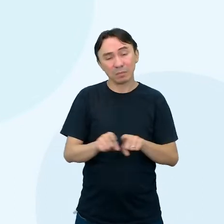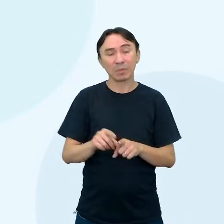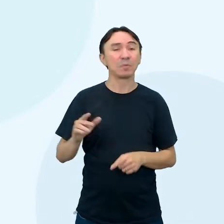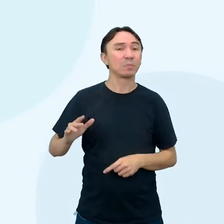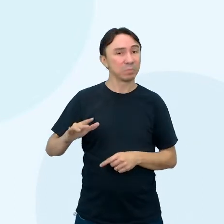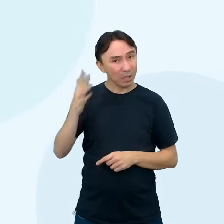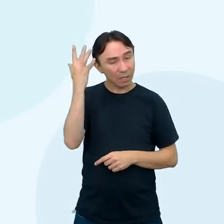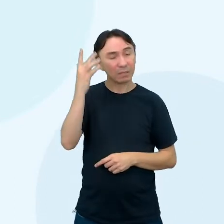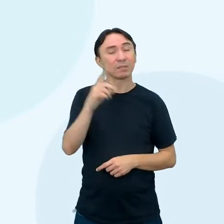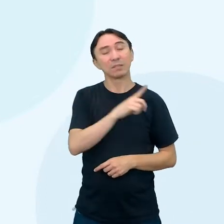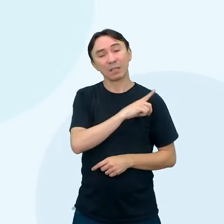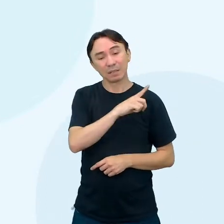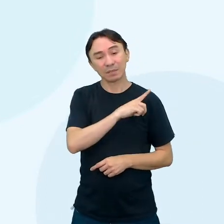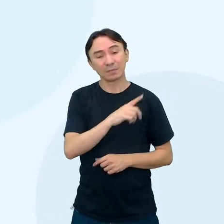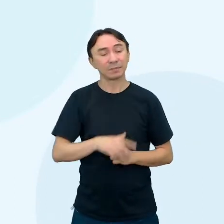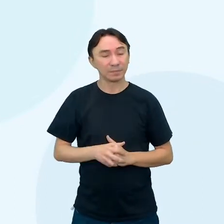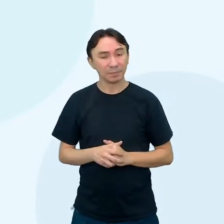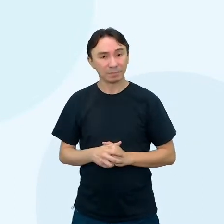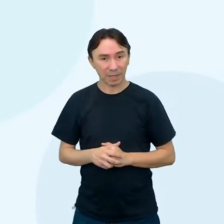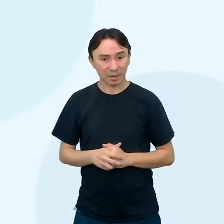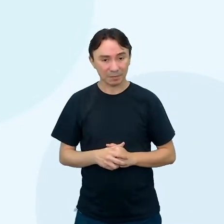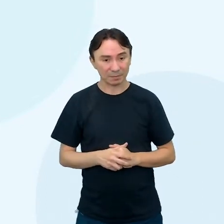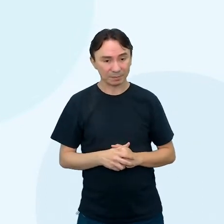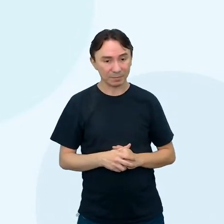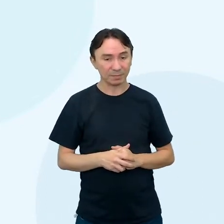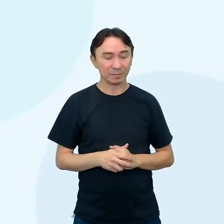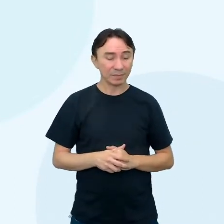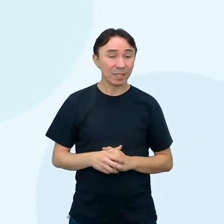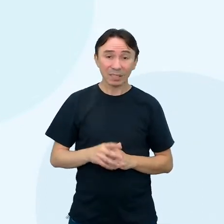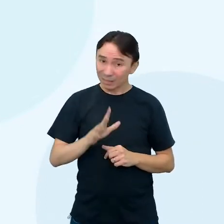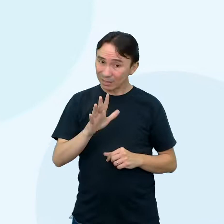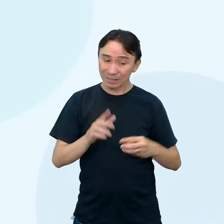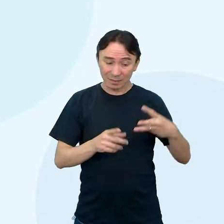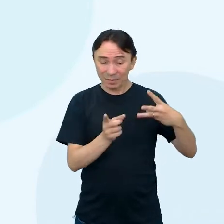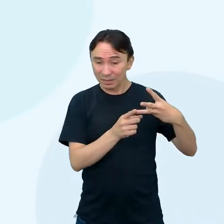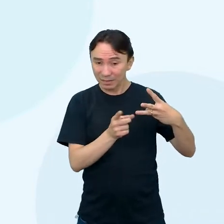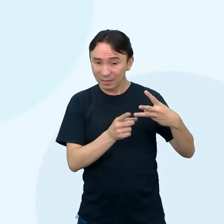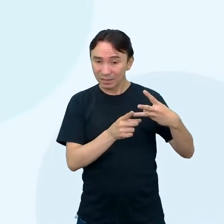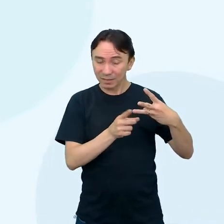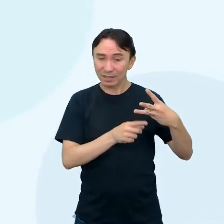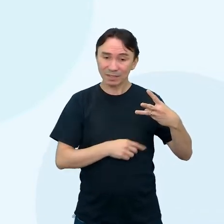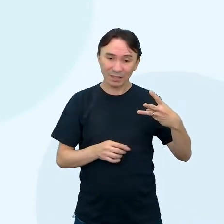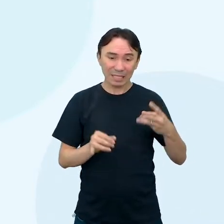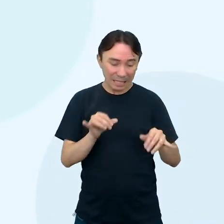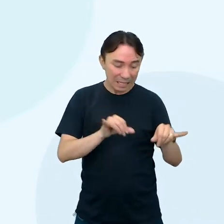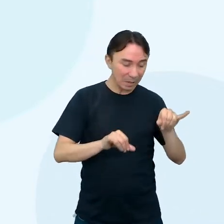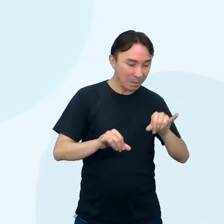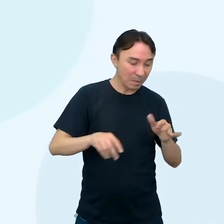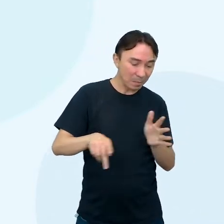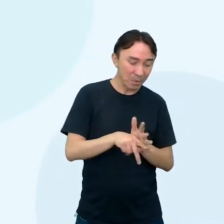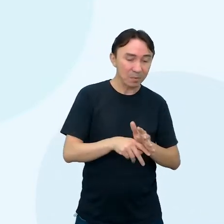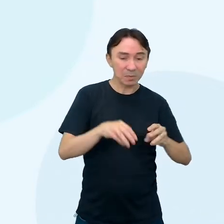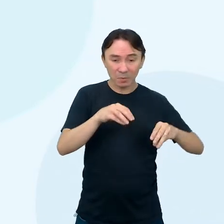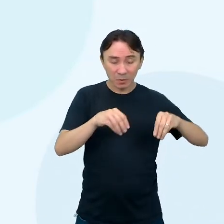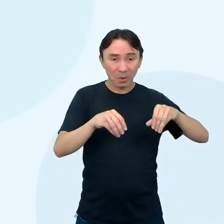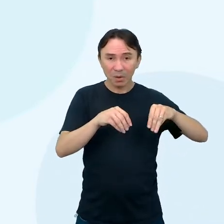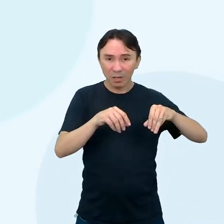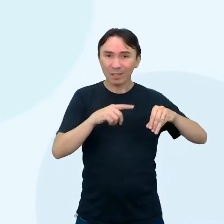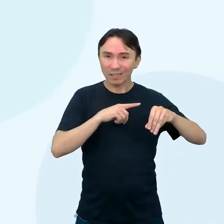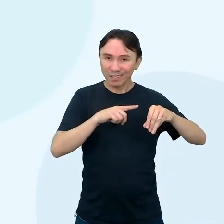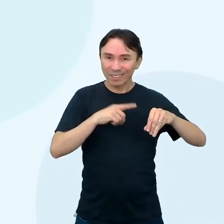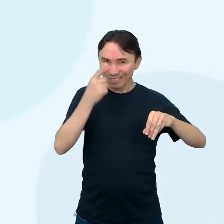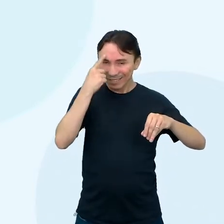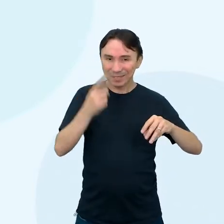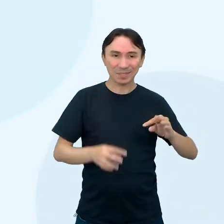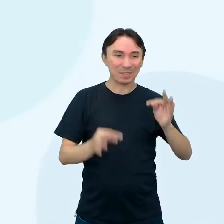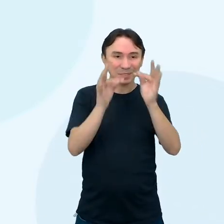na mesma região. E vimos também a composição química do solo. Então, nós vimos lá os elementos da tabela